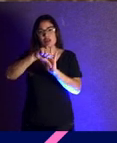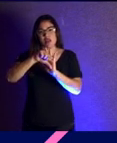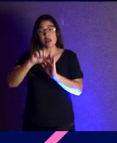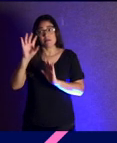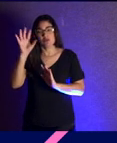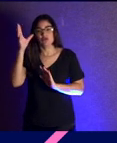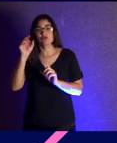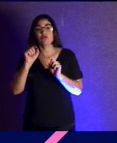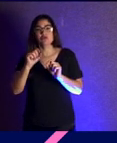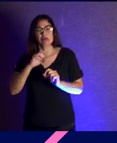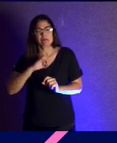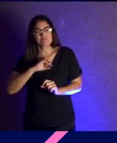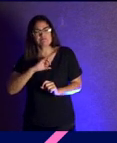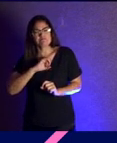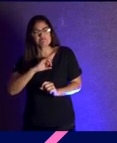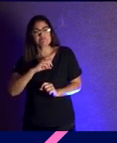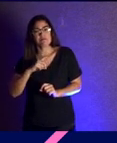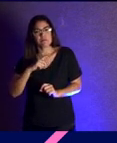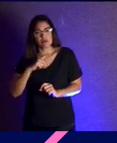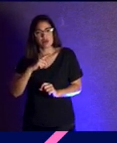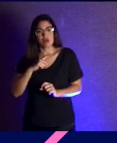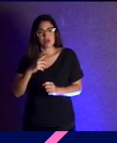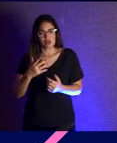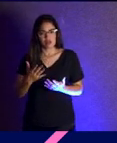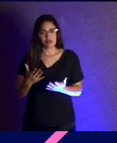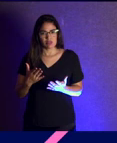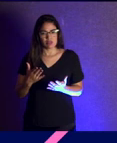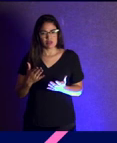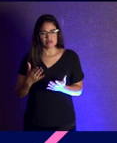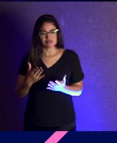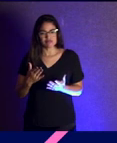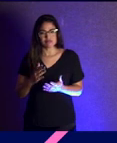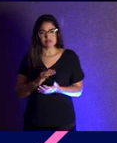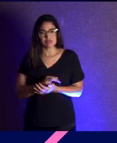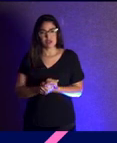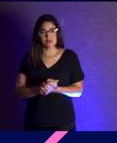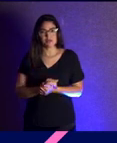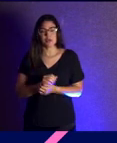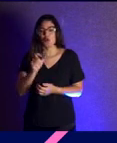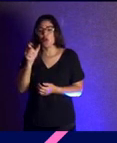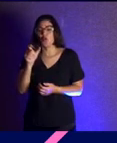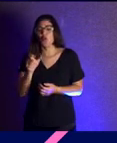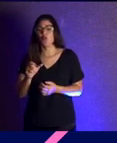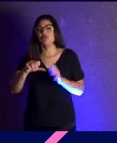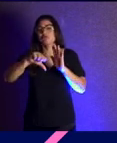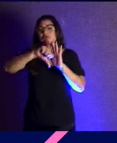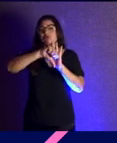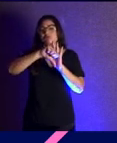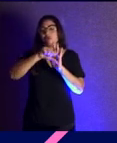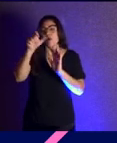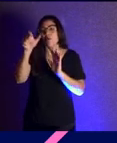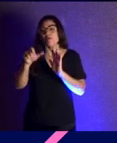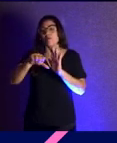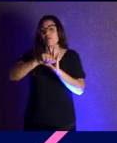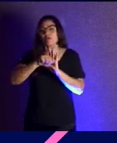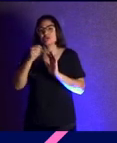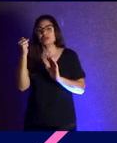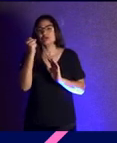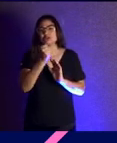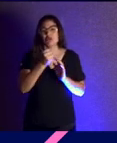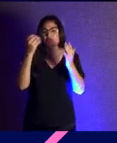têm medo do crime organizado, ou de violência, as pessoas que podem estar por trás daqueles desaparecimentos